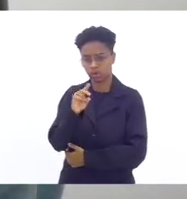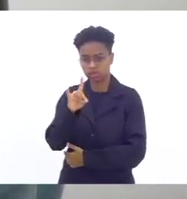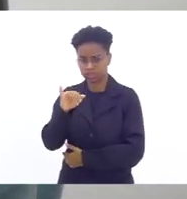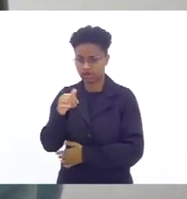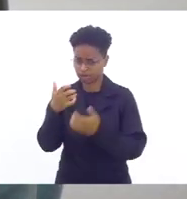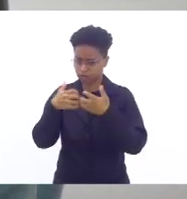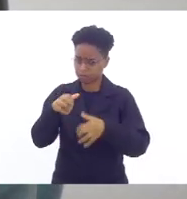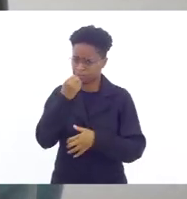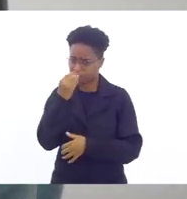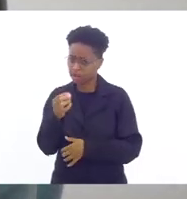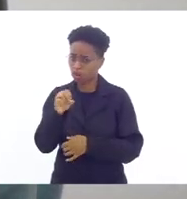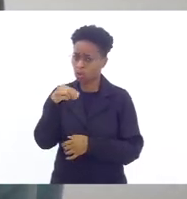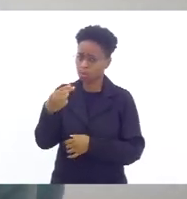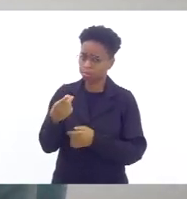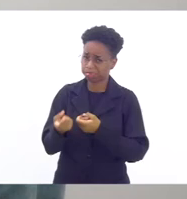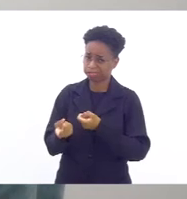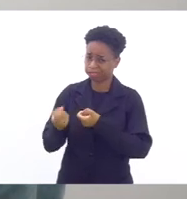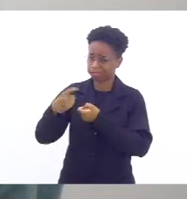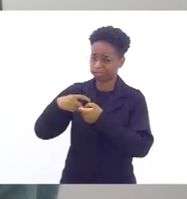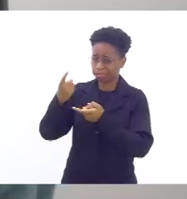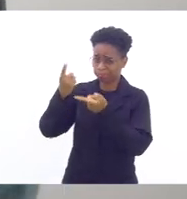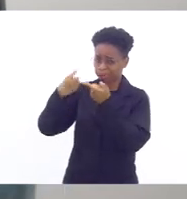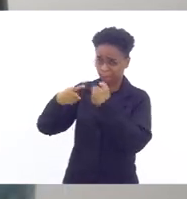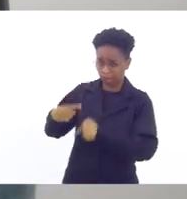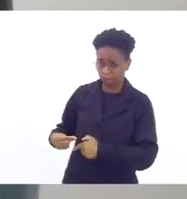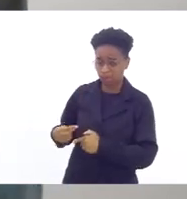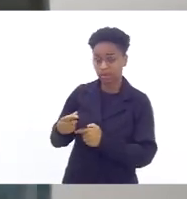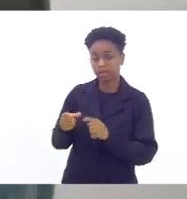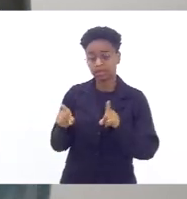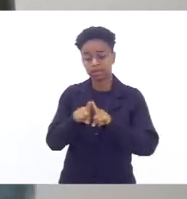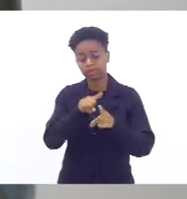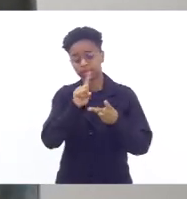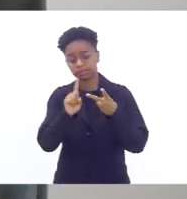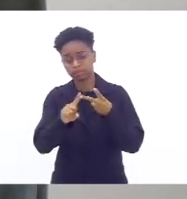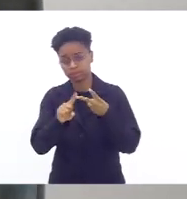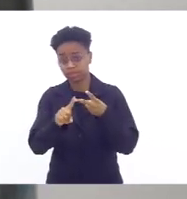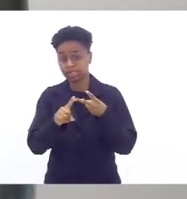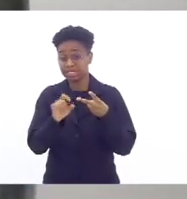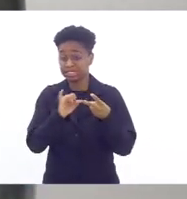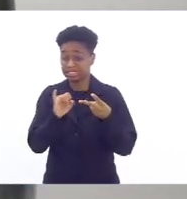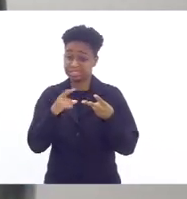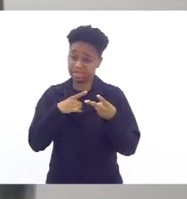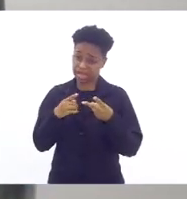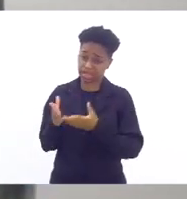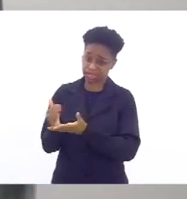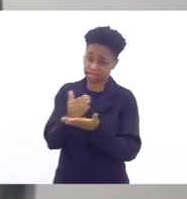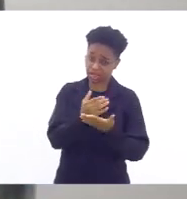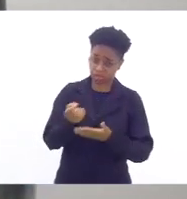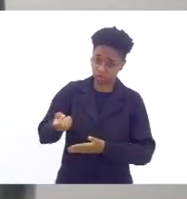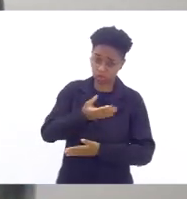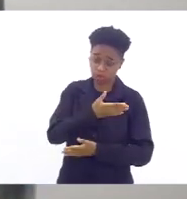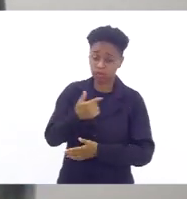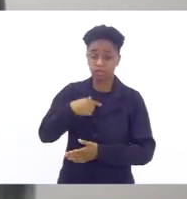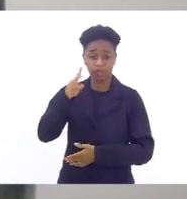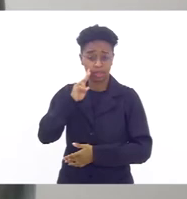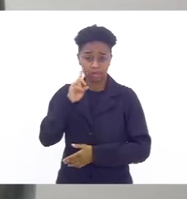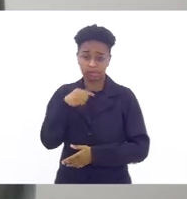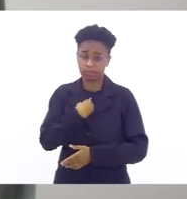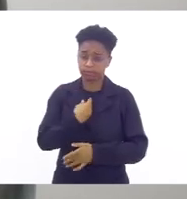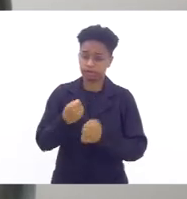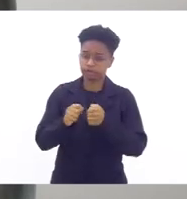retrocesso etc a outra questão se você tiver por acaso dados atualizados eu me lembro que numa das audiências que a gente fez como